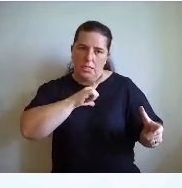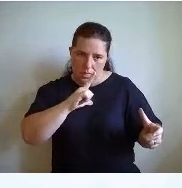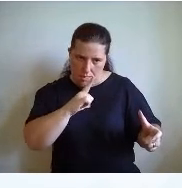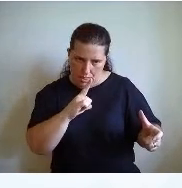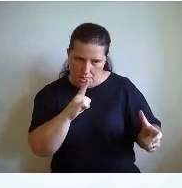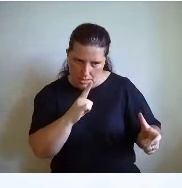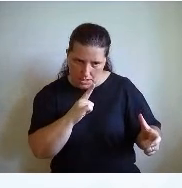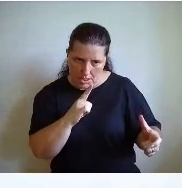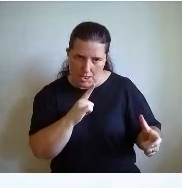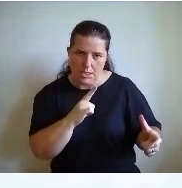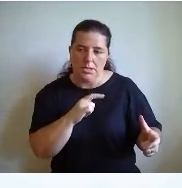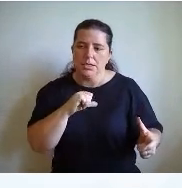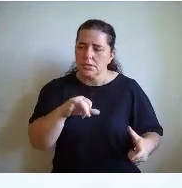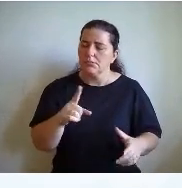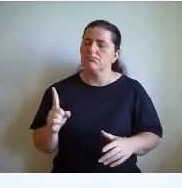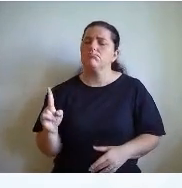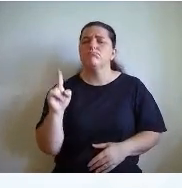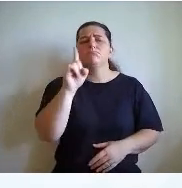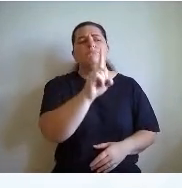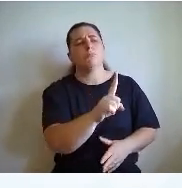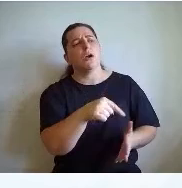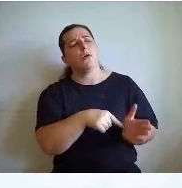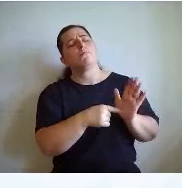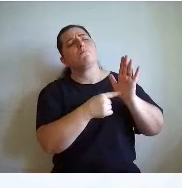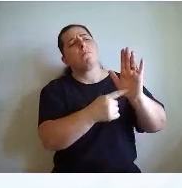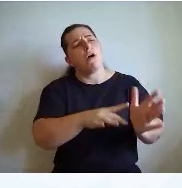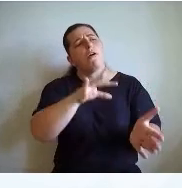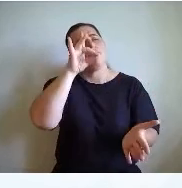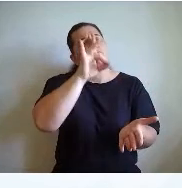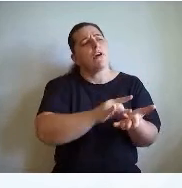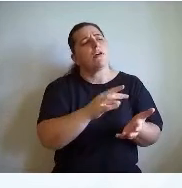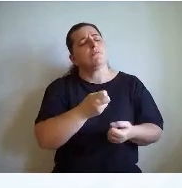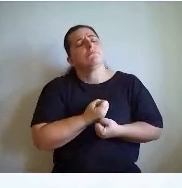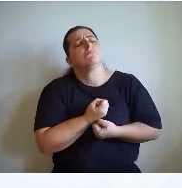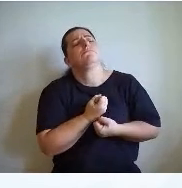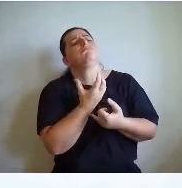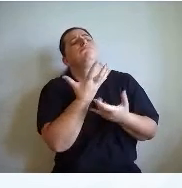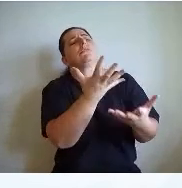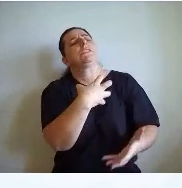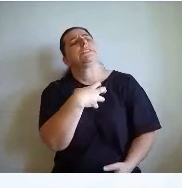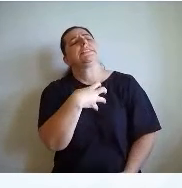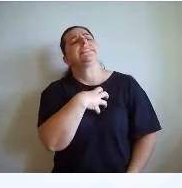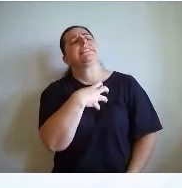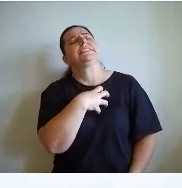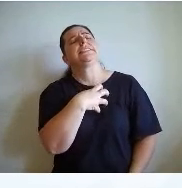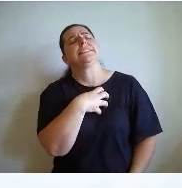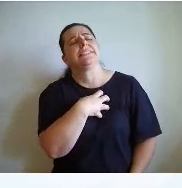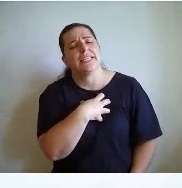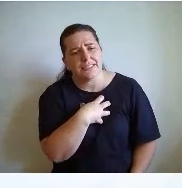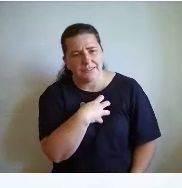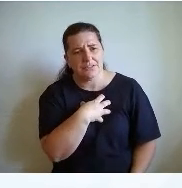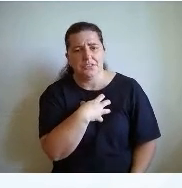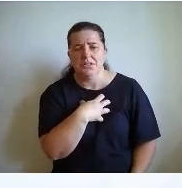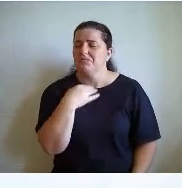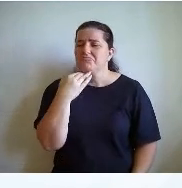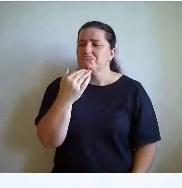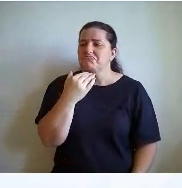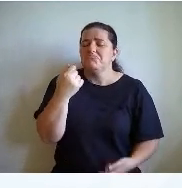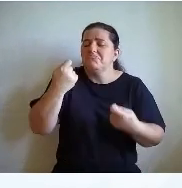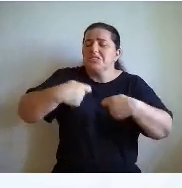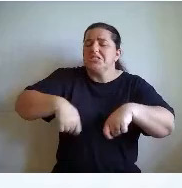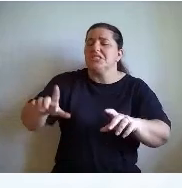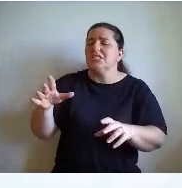se ela trouxer a sua verdade e se ela falar o que ela sente. Não precisa de vir aqui falar bonito,